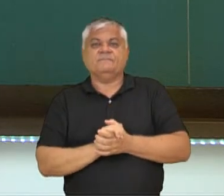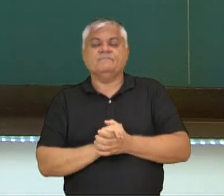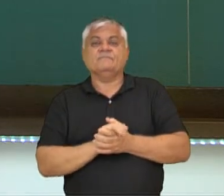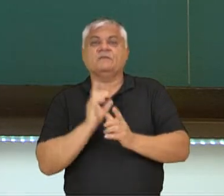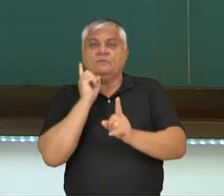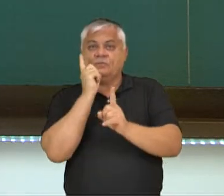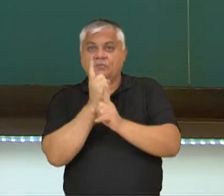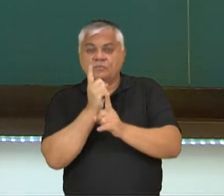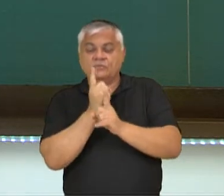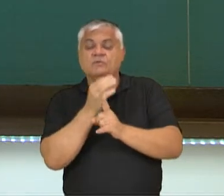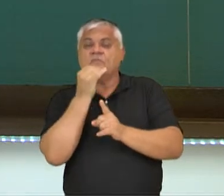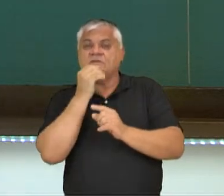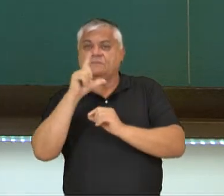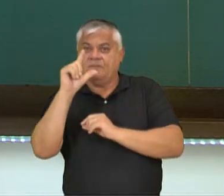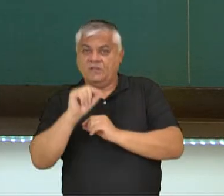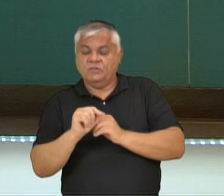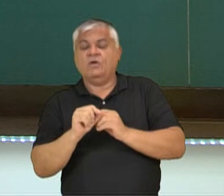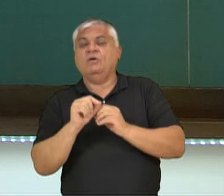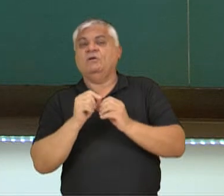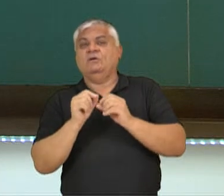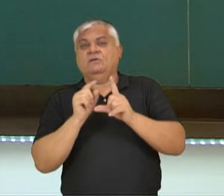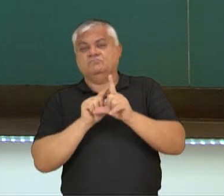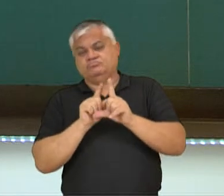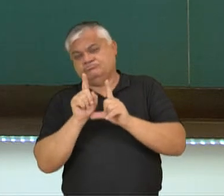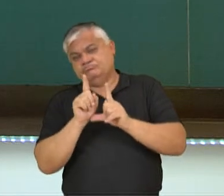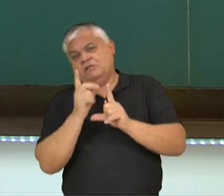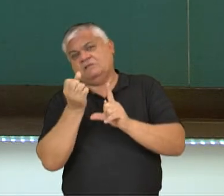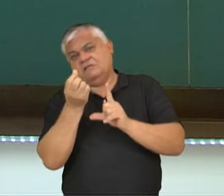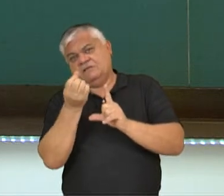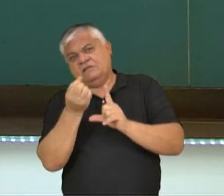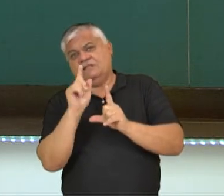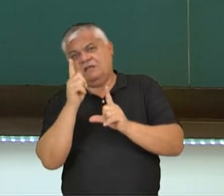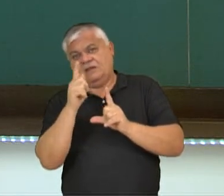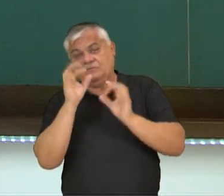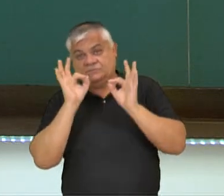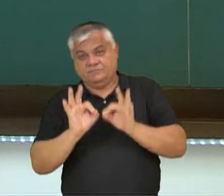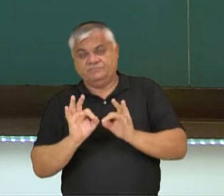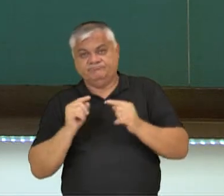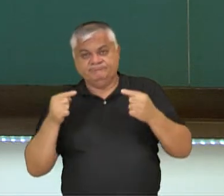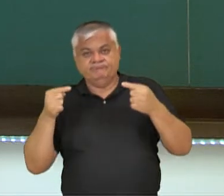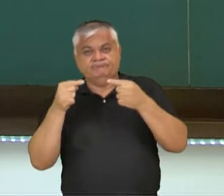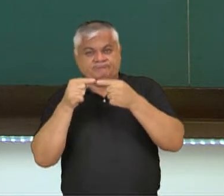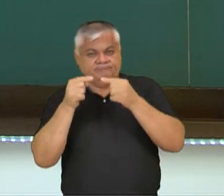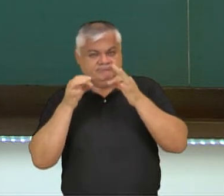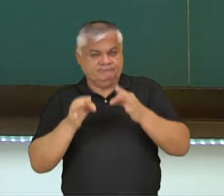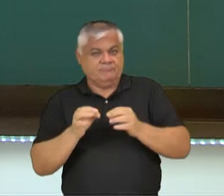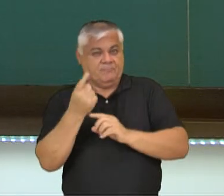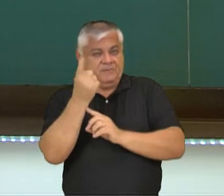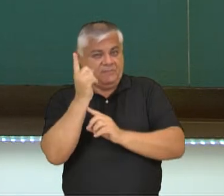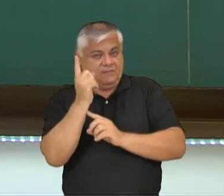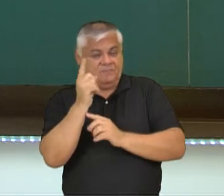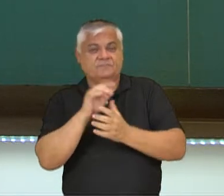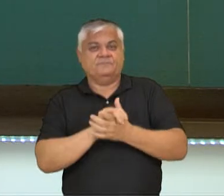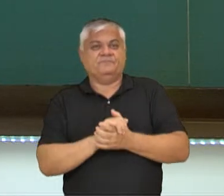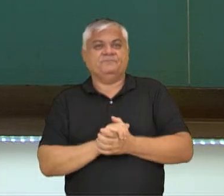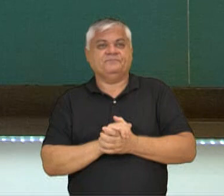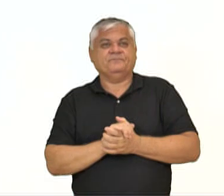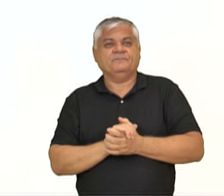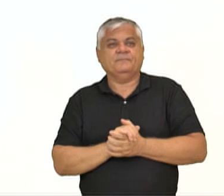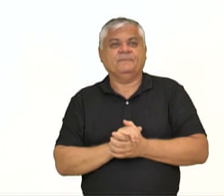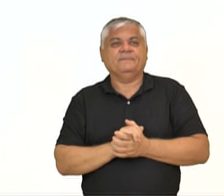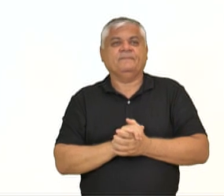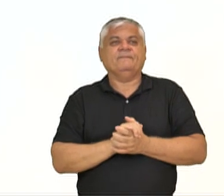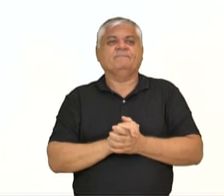aí a menor determinação do ângulo e também o seu correspondente no primeiro quadrante. Então,